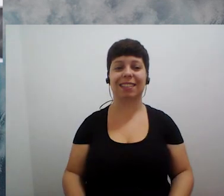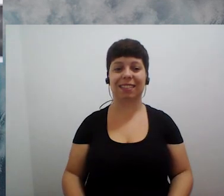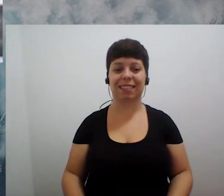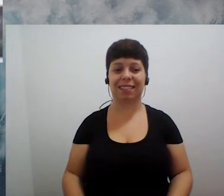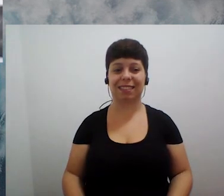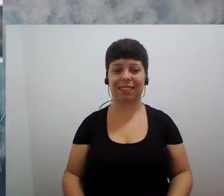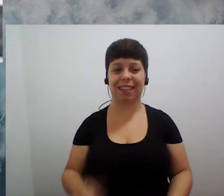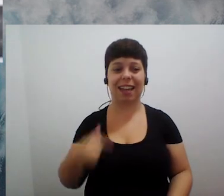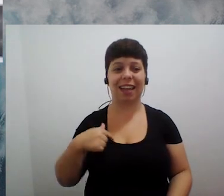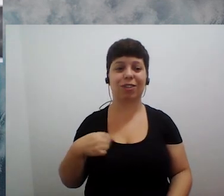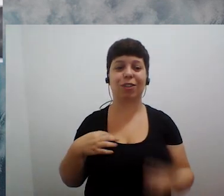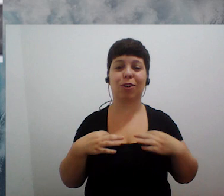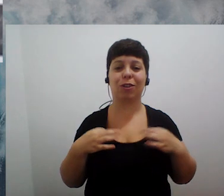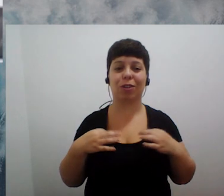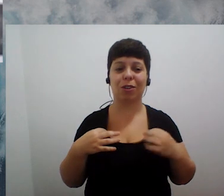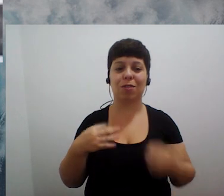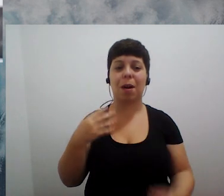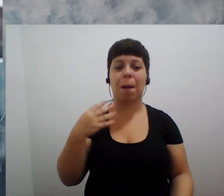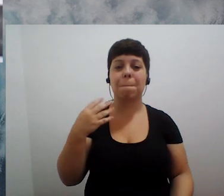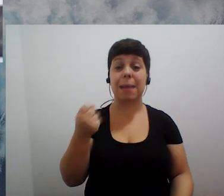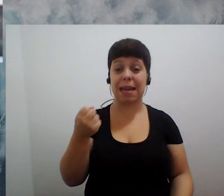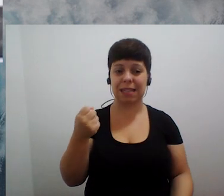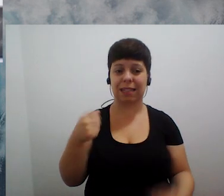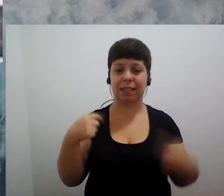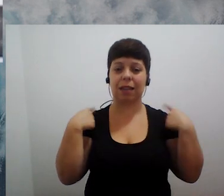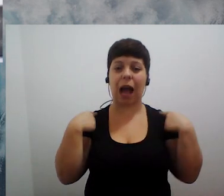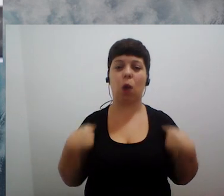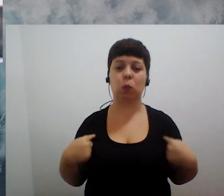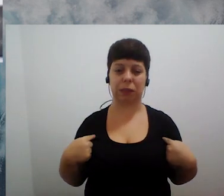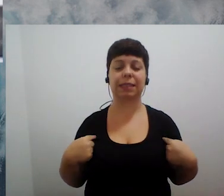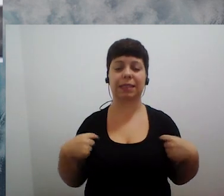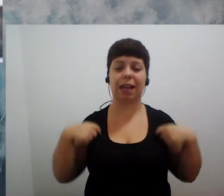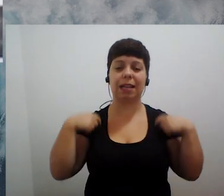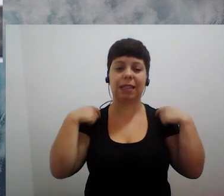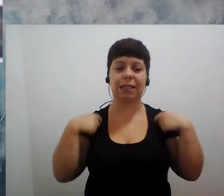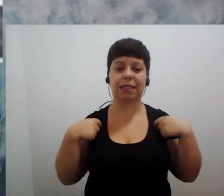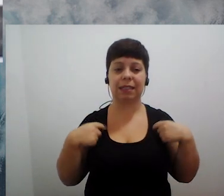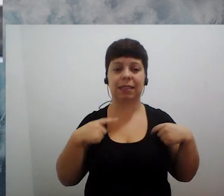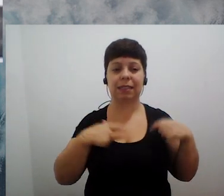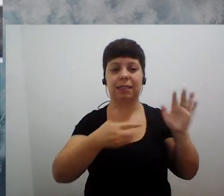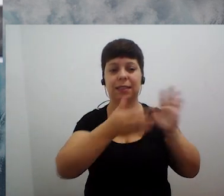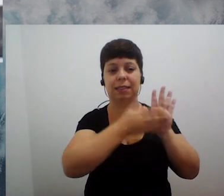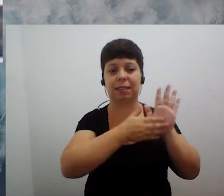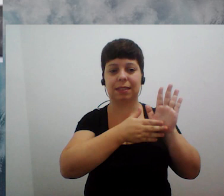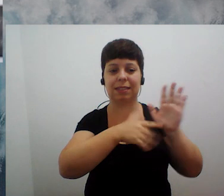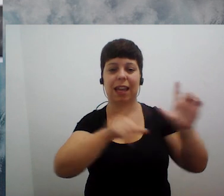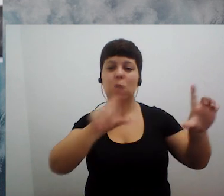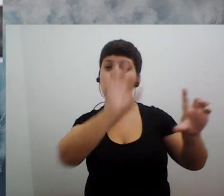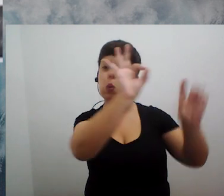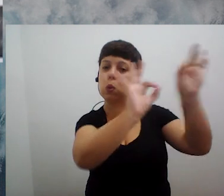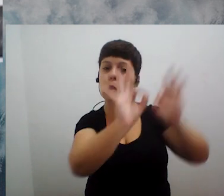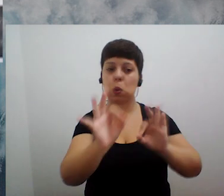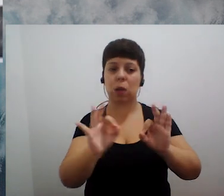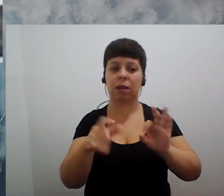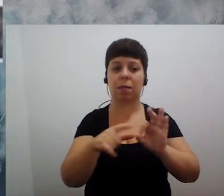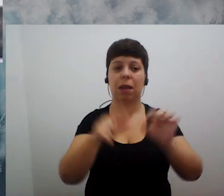grandes, e eu tô vestindo uma blusa branca de alça, e atrás de mim tem o meu planner e a